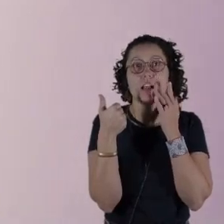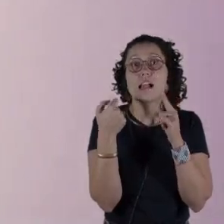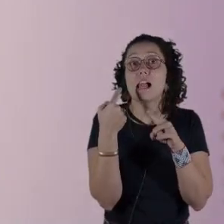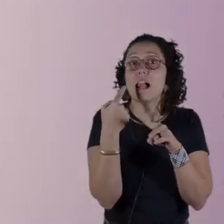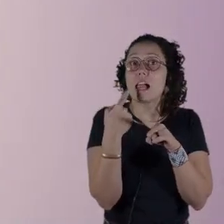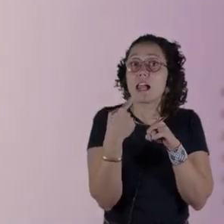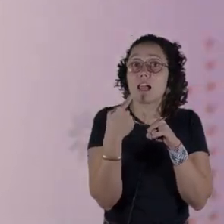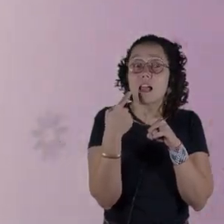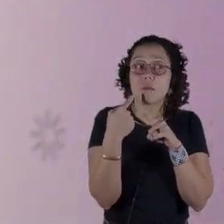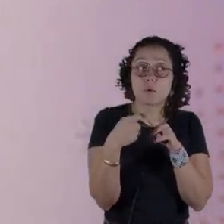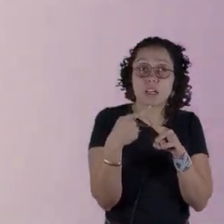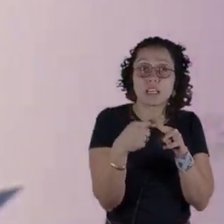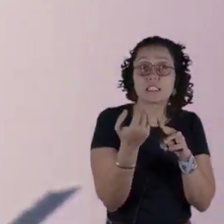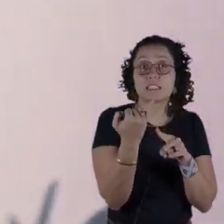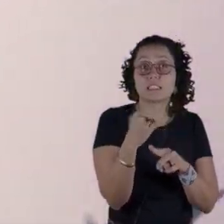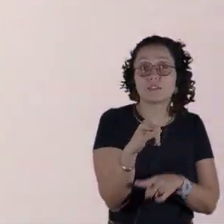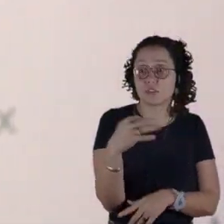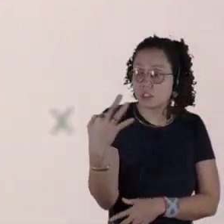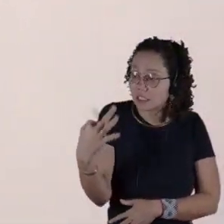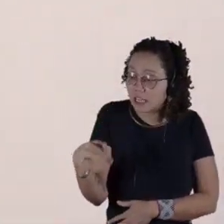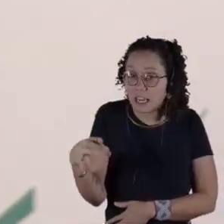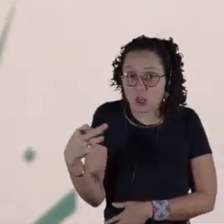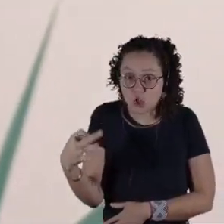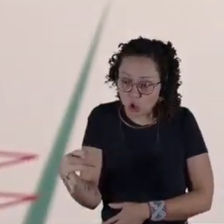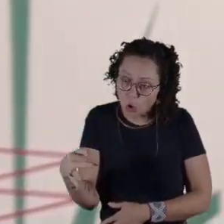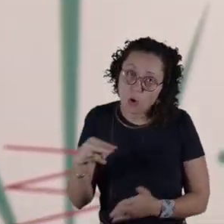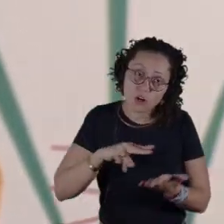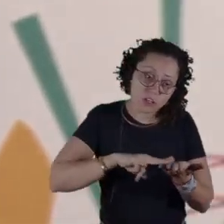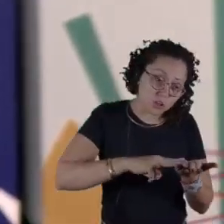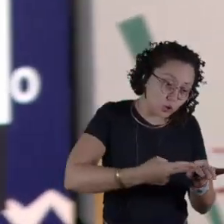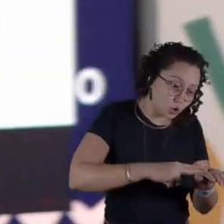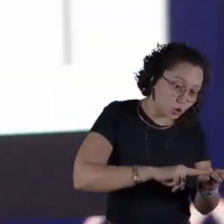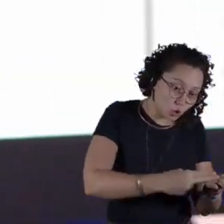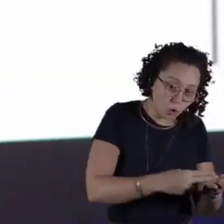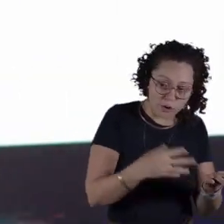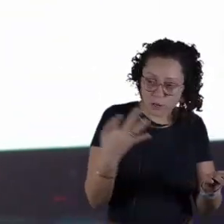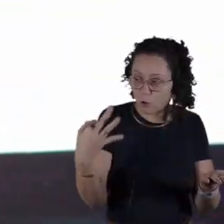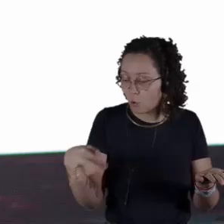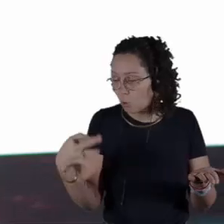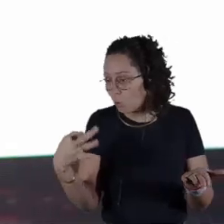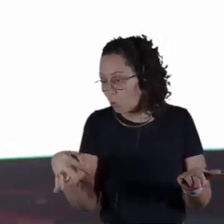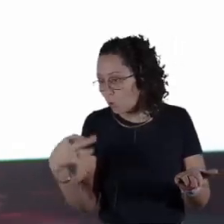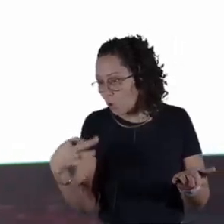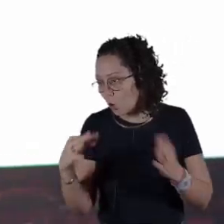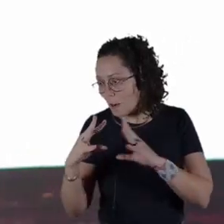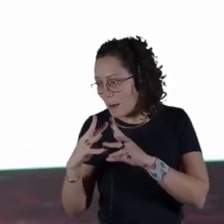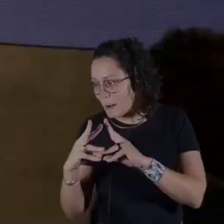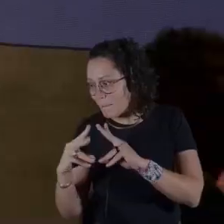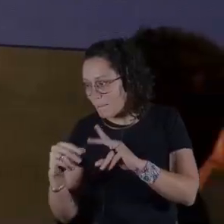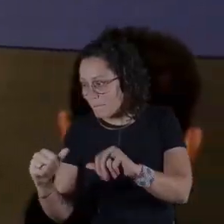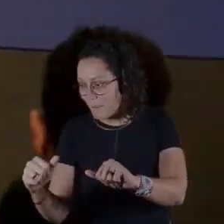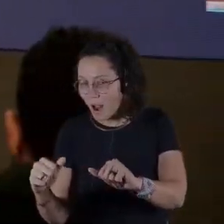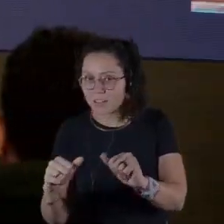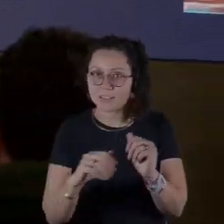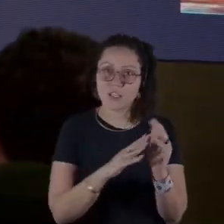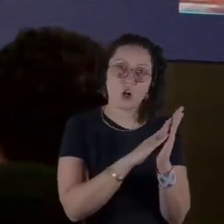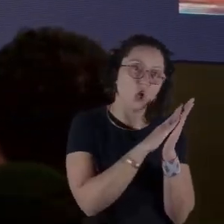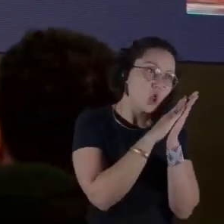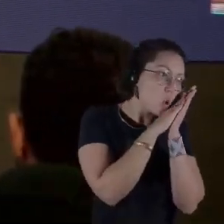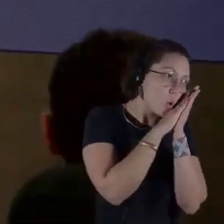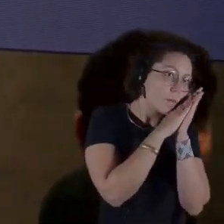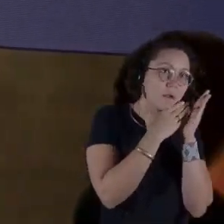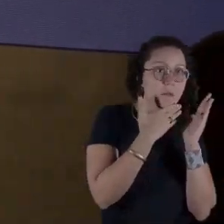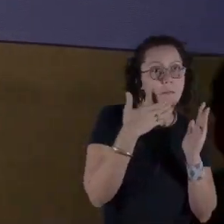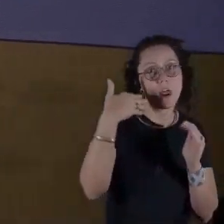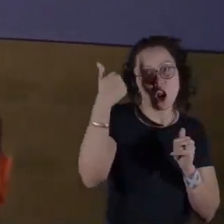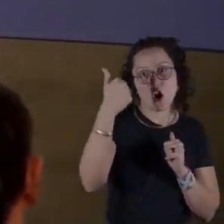doença. Se tem dor crônica, tem insônio. Melhora a dor, melhora o insônio. Não é tratamento de insônio.